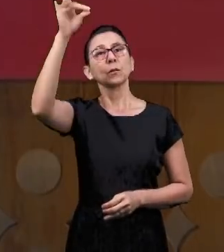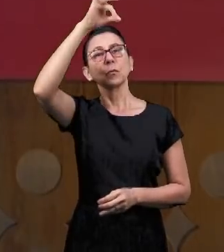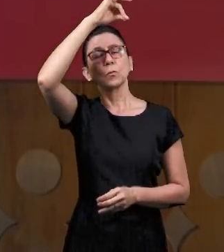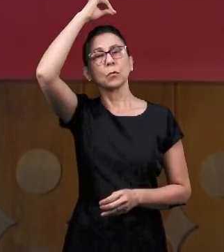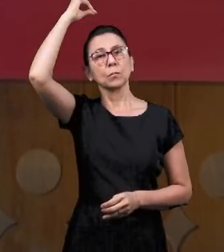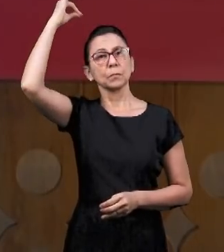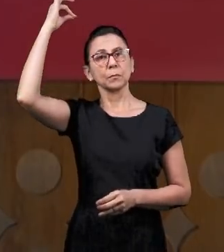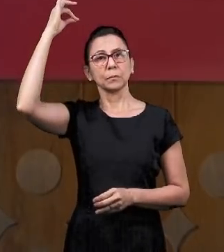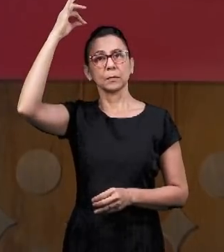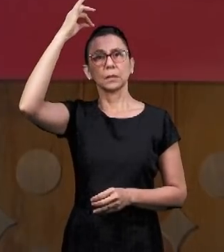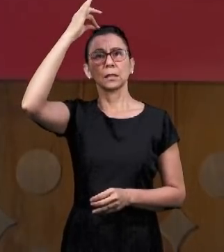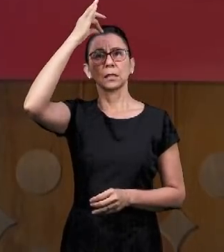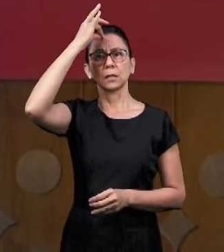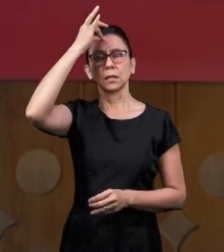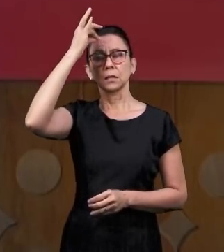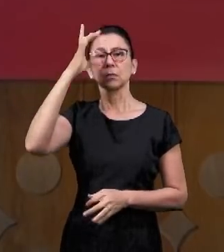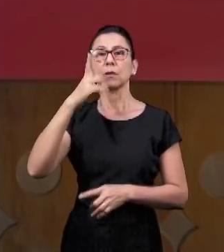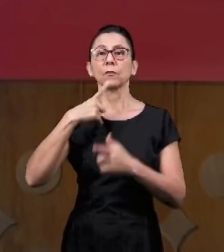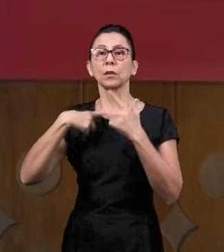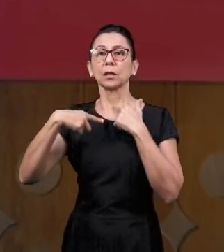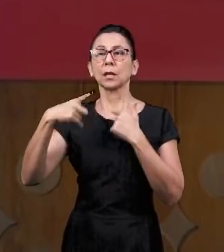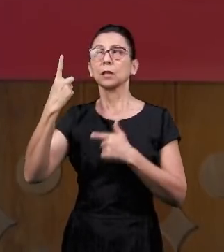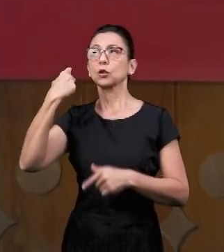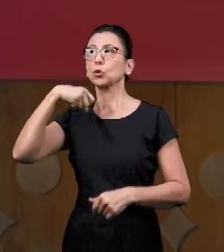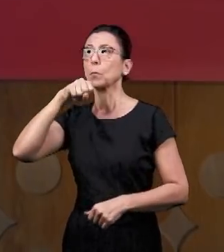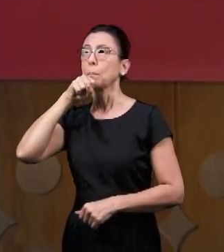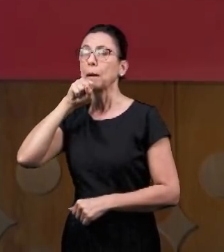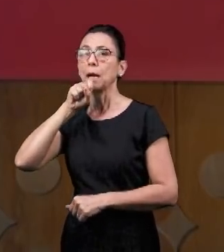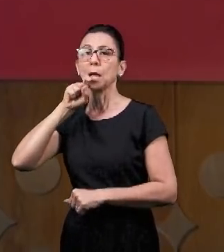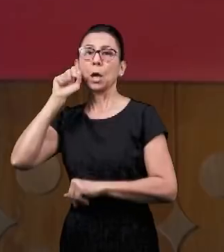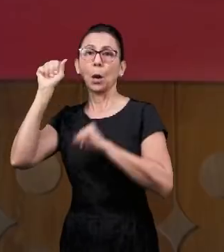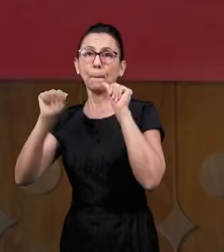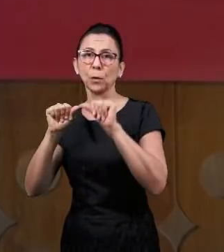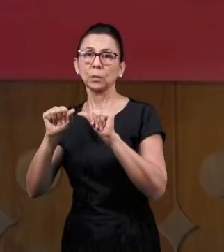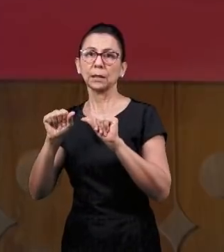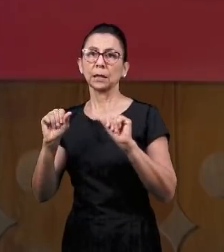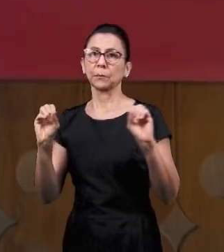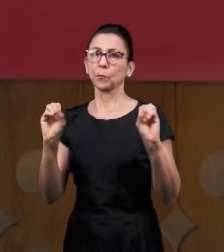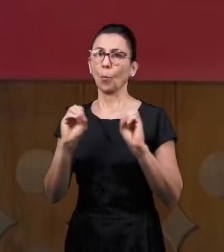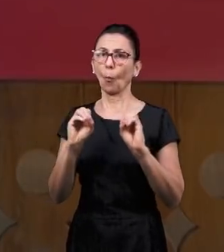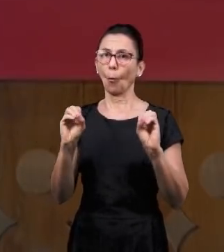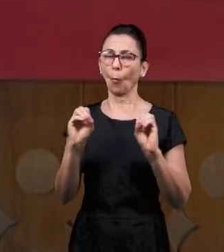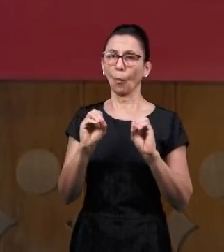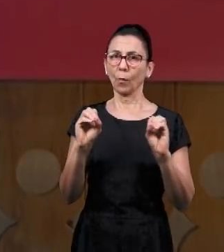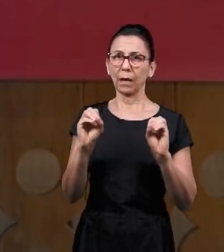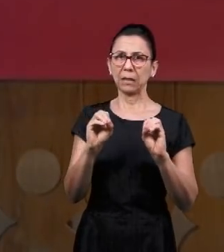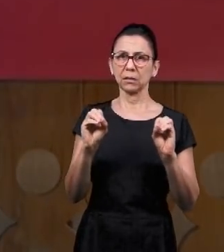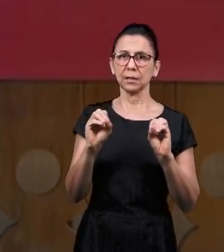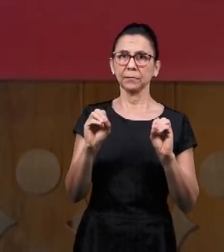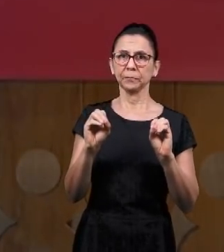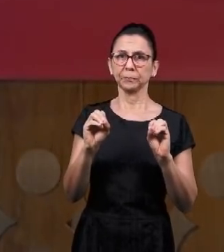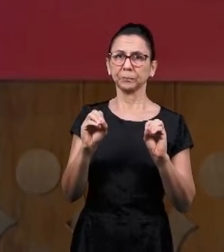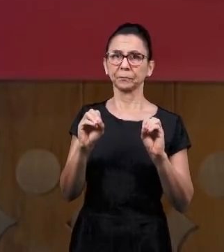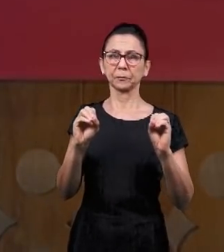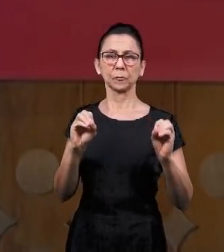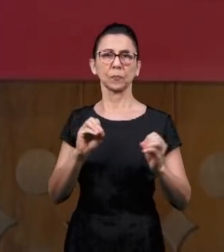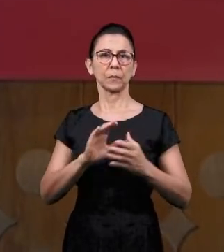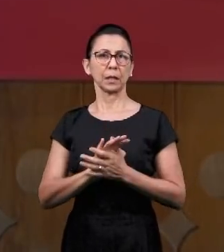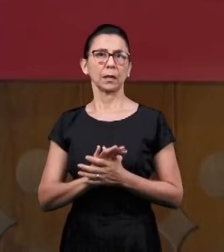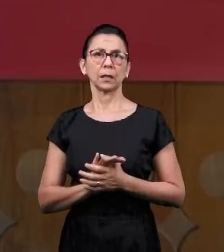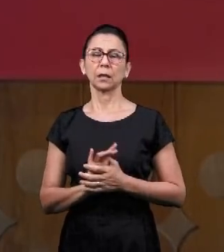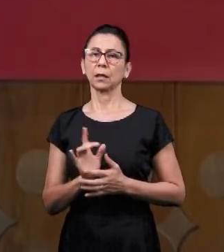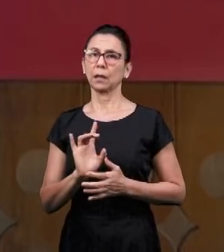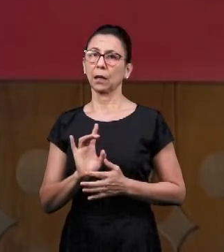altera a vontade do Pai. Essa é uma frase. O Espírito Santo não altera, ele não mexe na vontade do